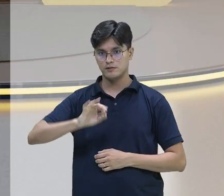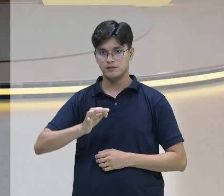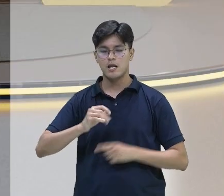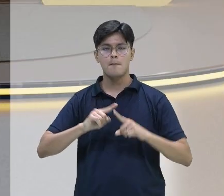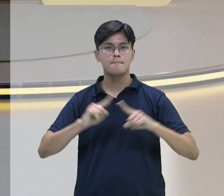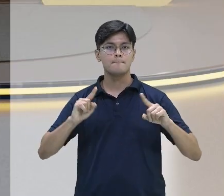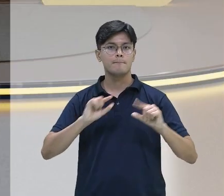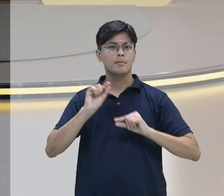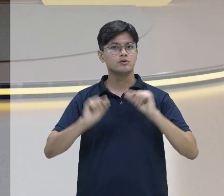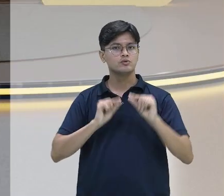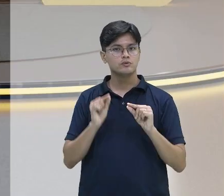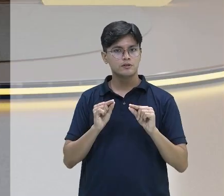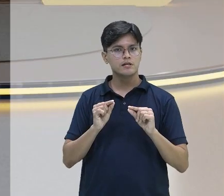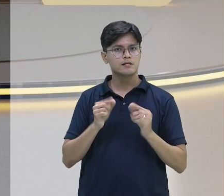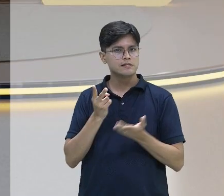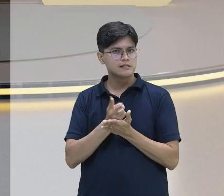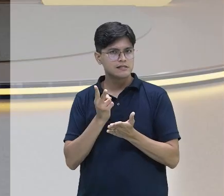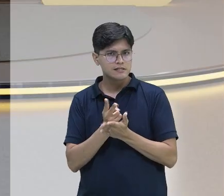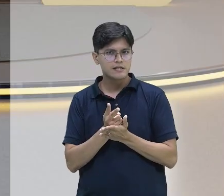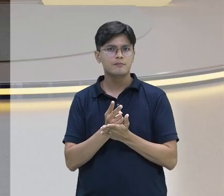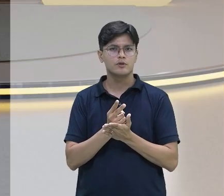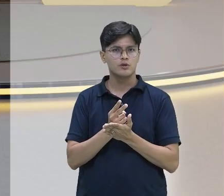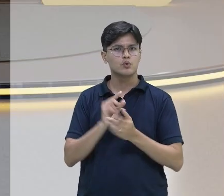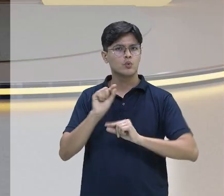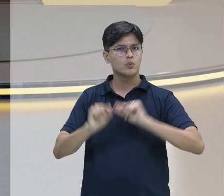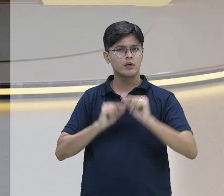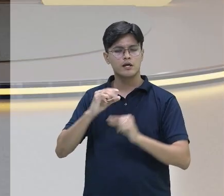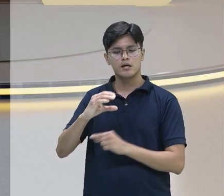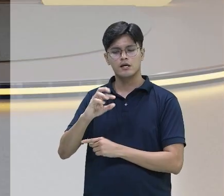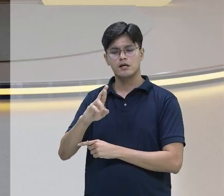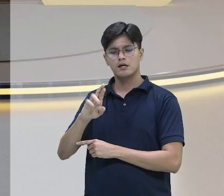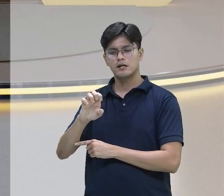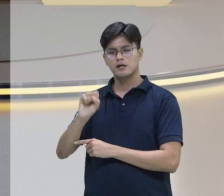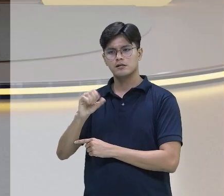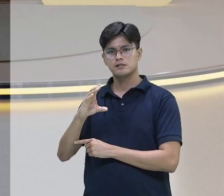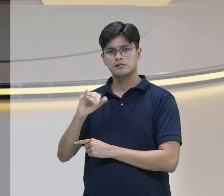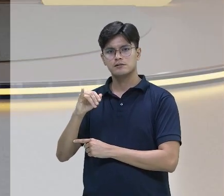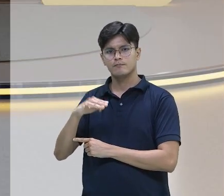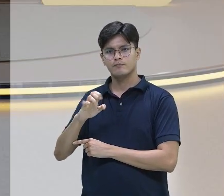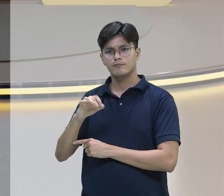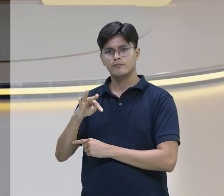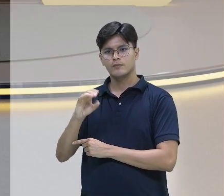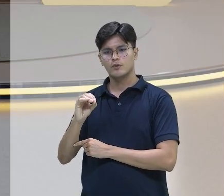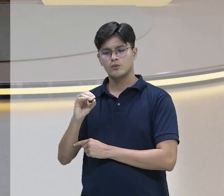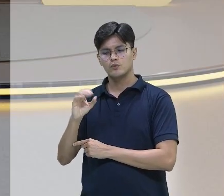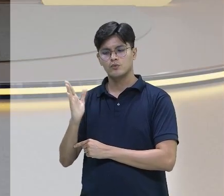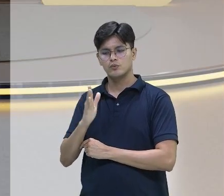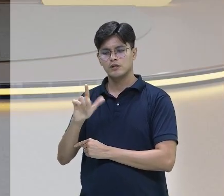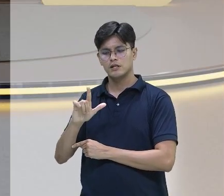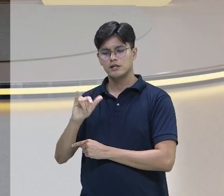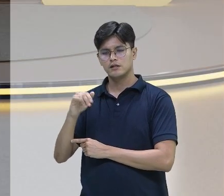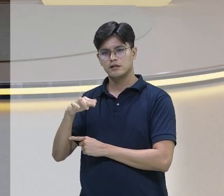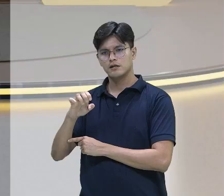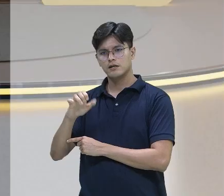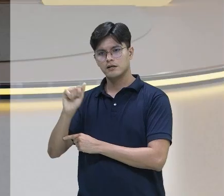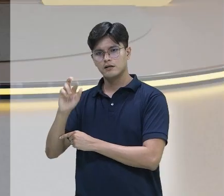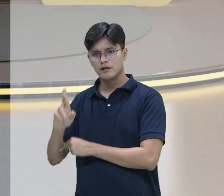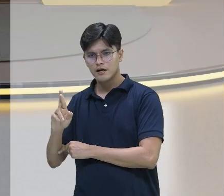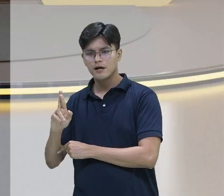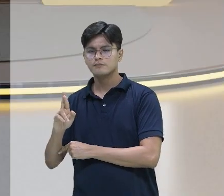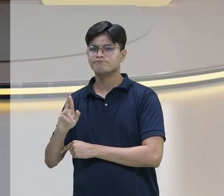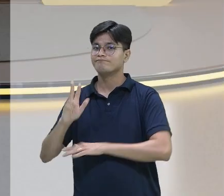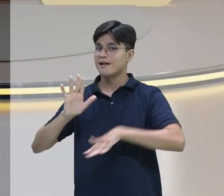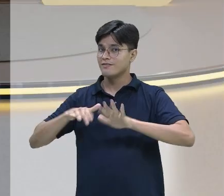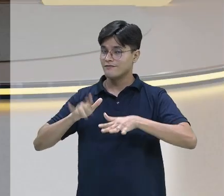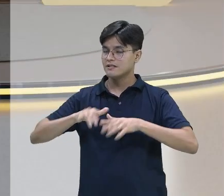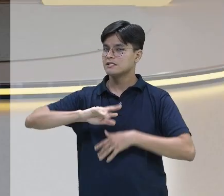esses crescimentos serão lineares, tá bom? Exatamente. Tem que pensar nisso. Mas, para o nosso contexto, nós trouxemos situações, problemas que retratam a questão do